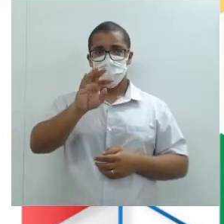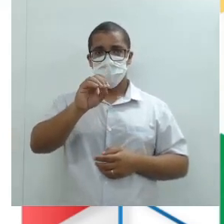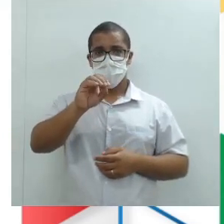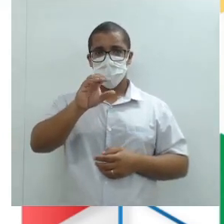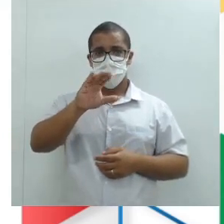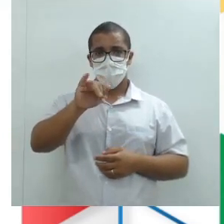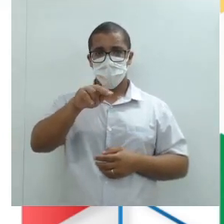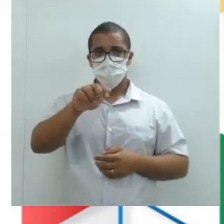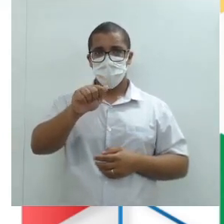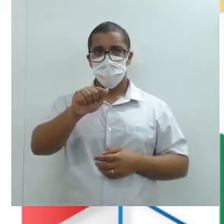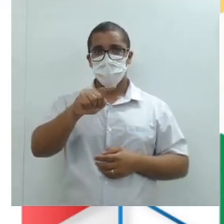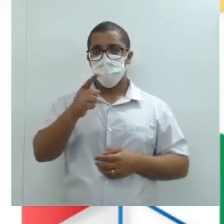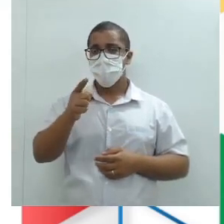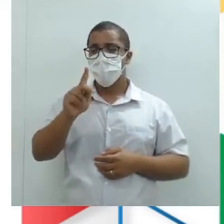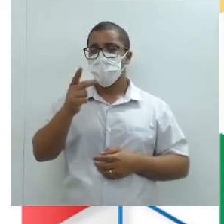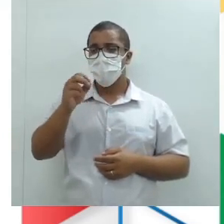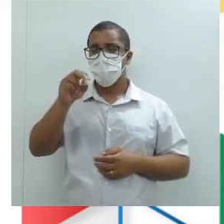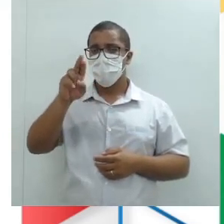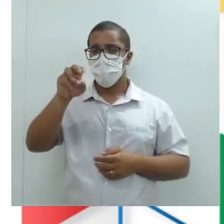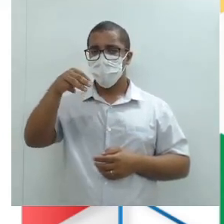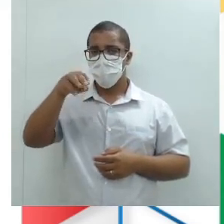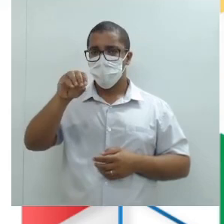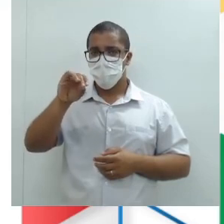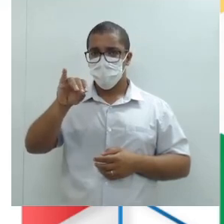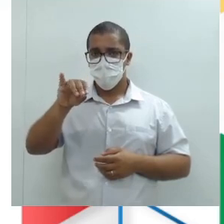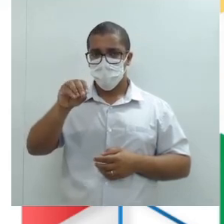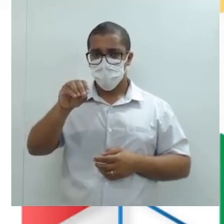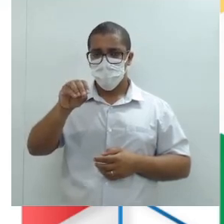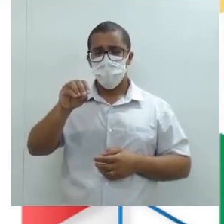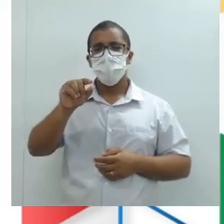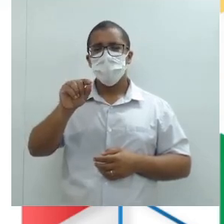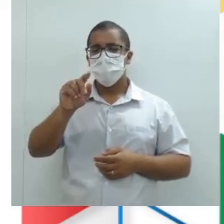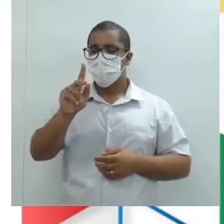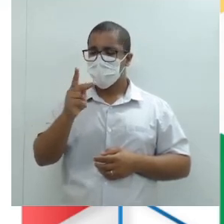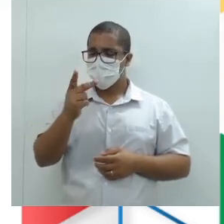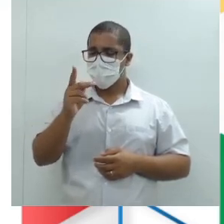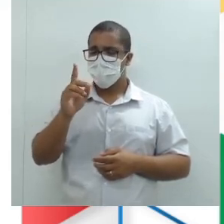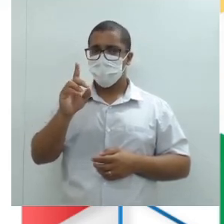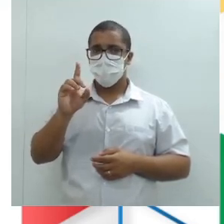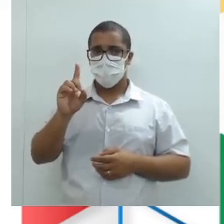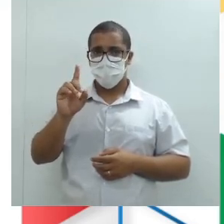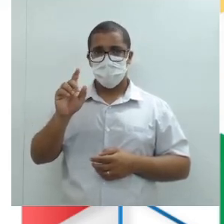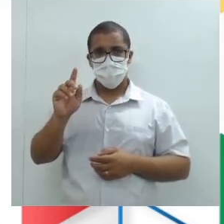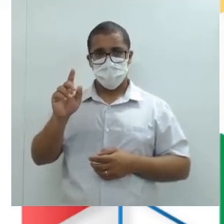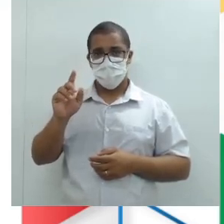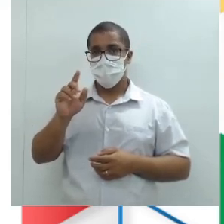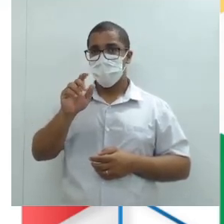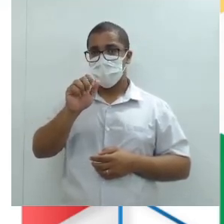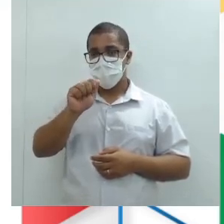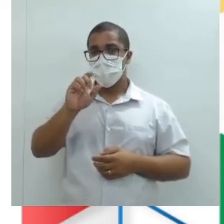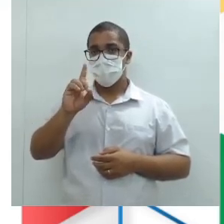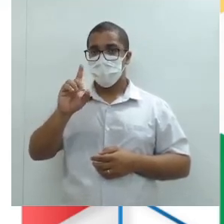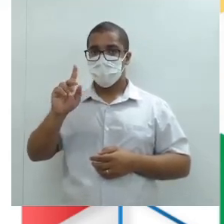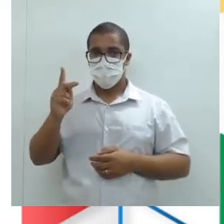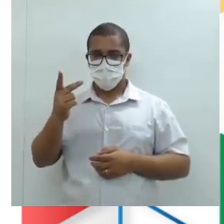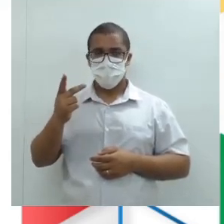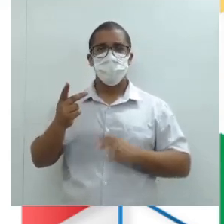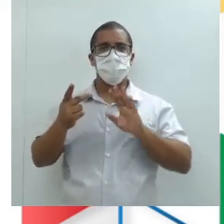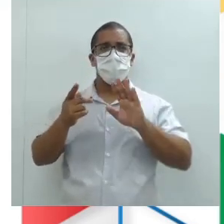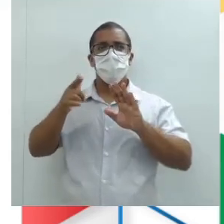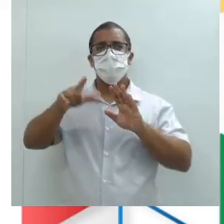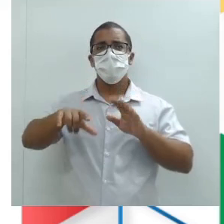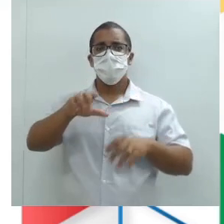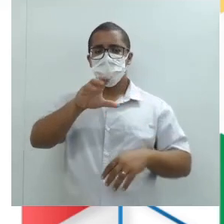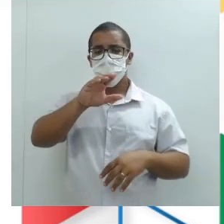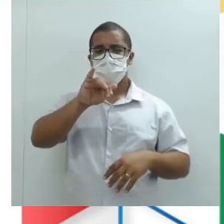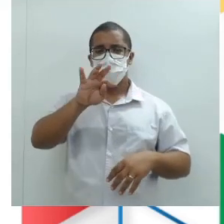hormônio antidiurético, que é o ADH. A gente tem a ocitocina, que está relacionada com